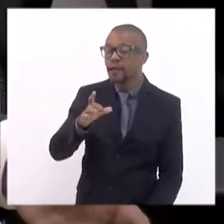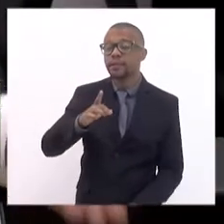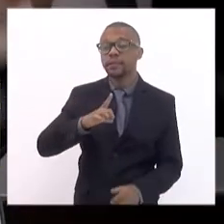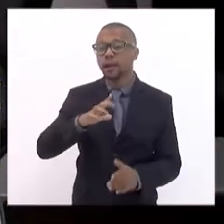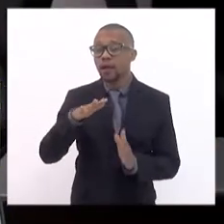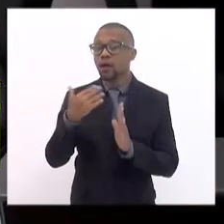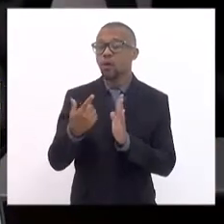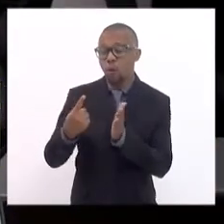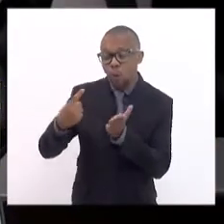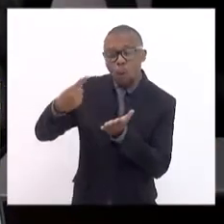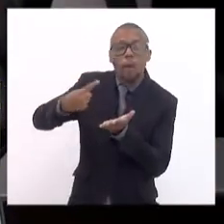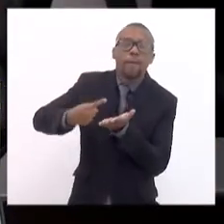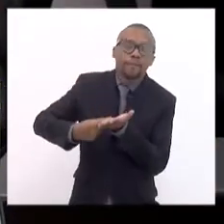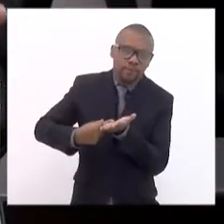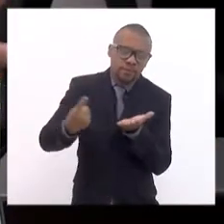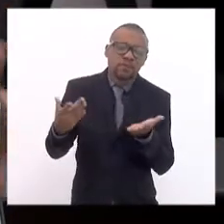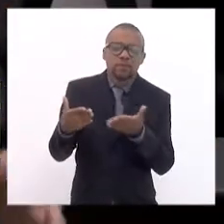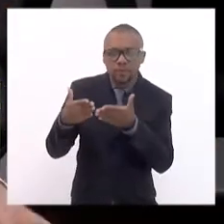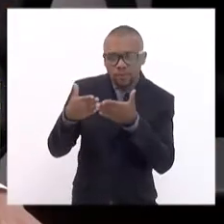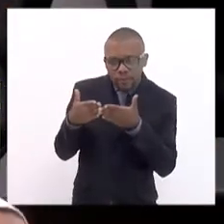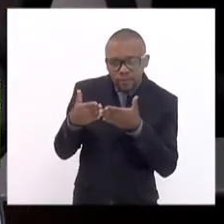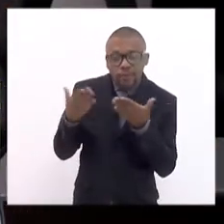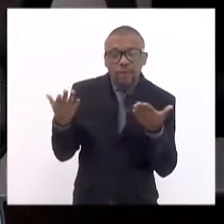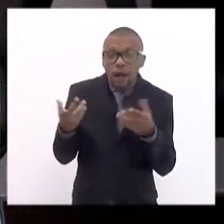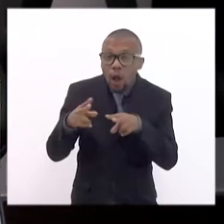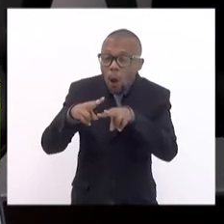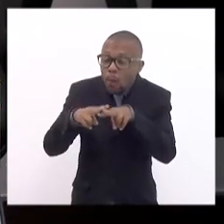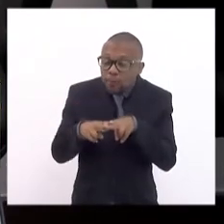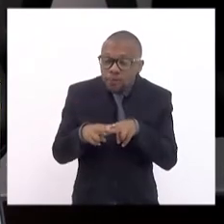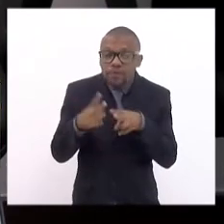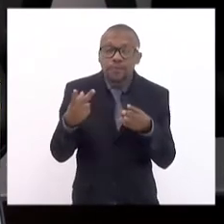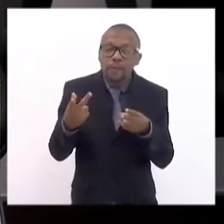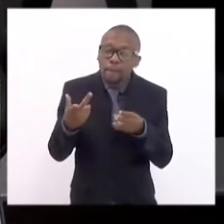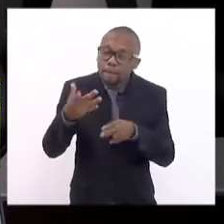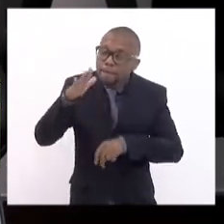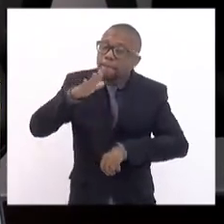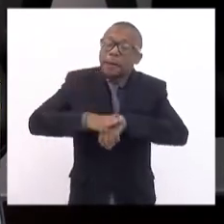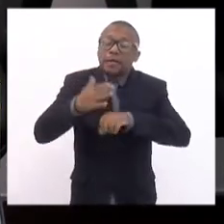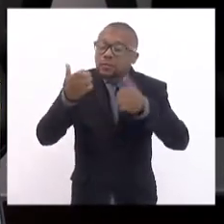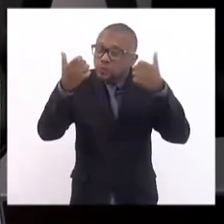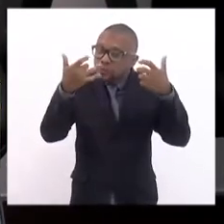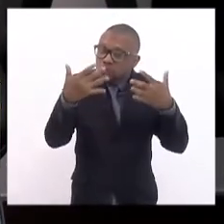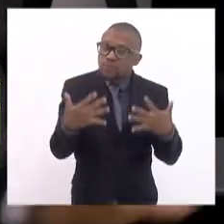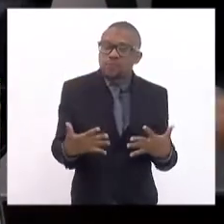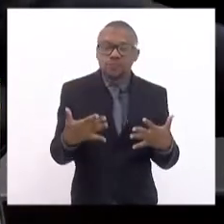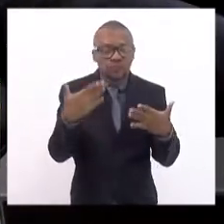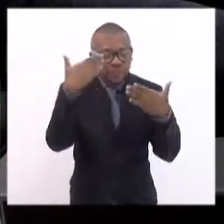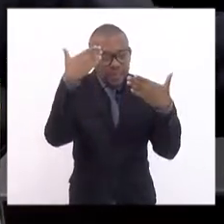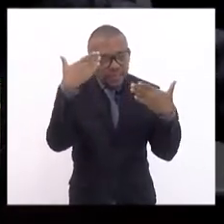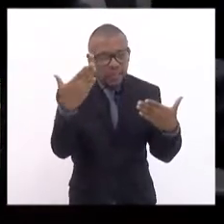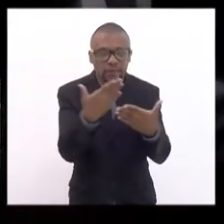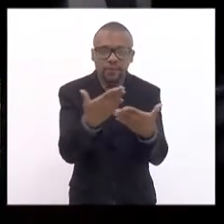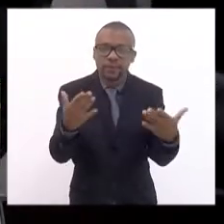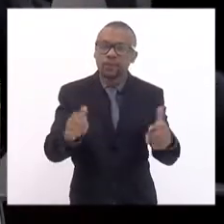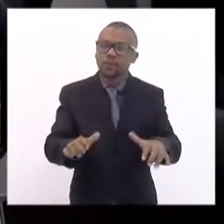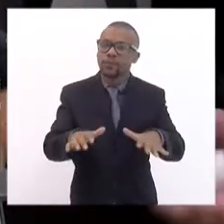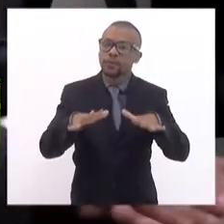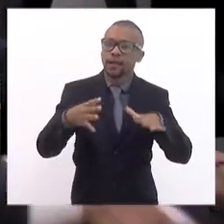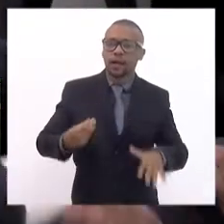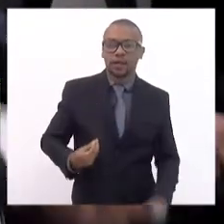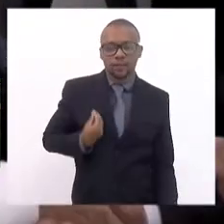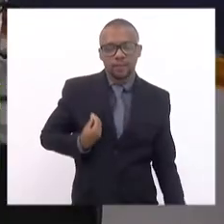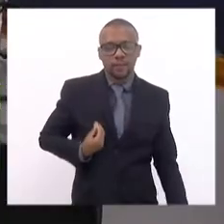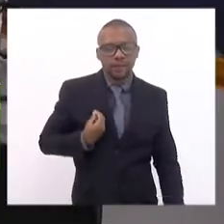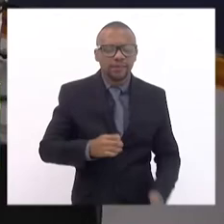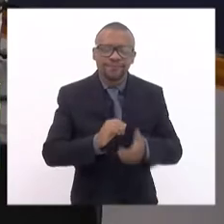favor. Então, tá? É um motivo mais do que justificado. É um motivo nobre, motivo justo. Tá. Eu agradeço todo o plenário, agradeço ao secretário, depois eu